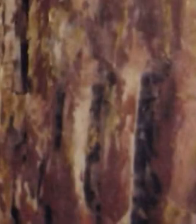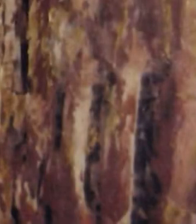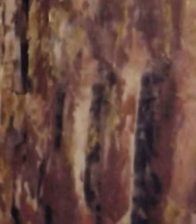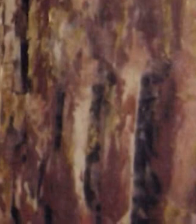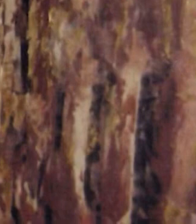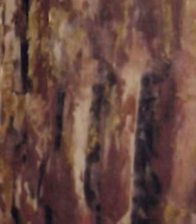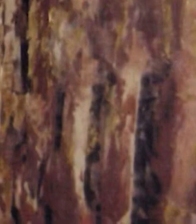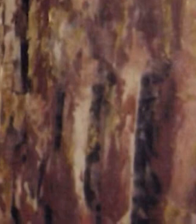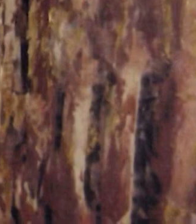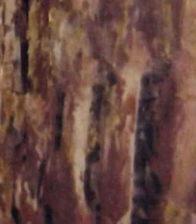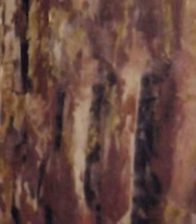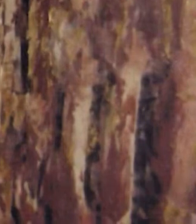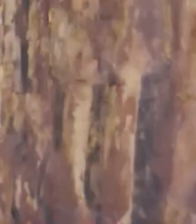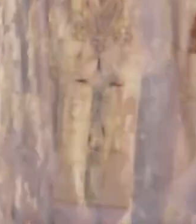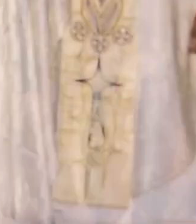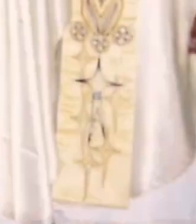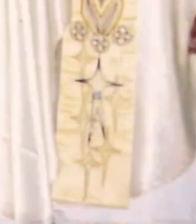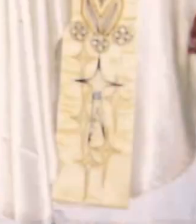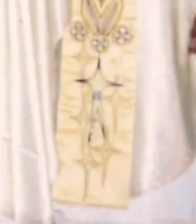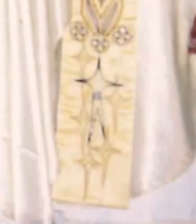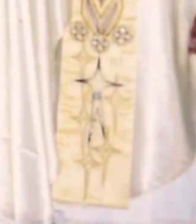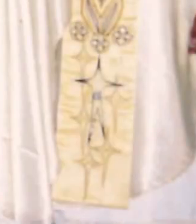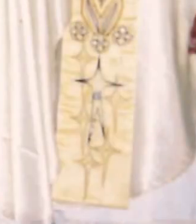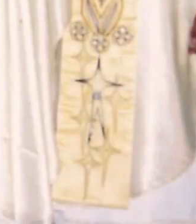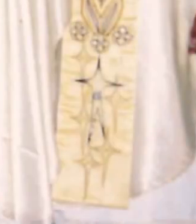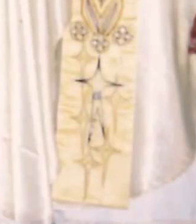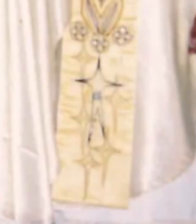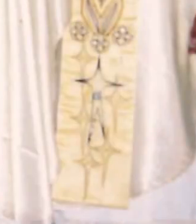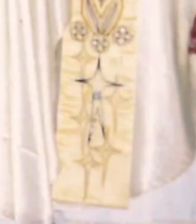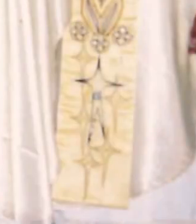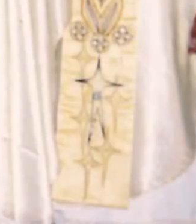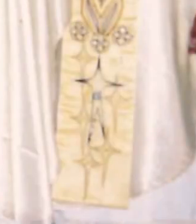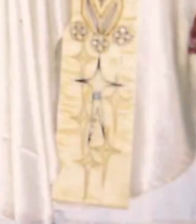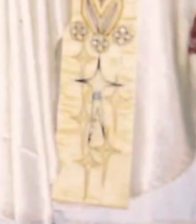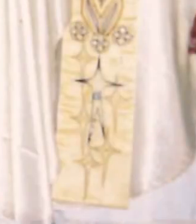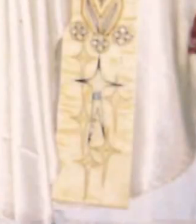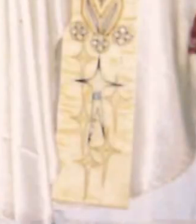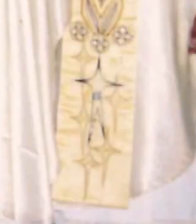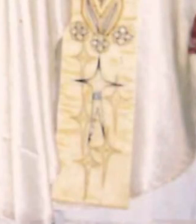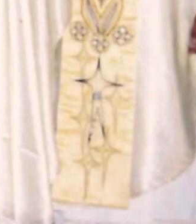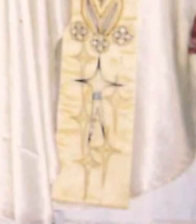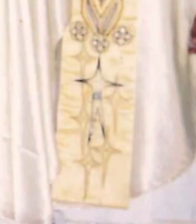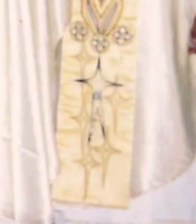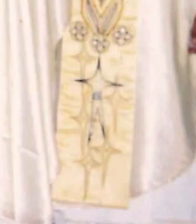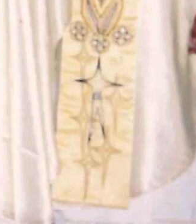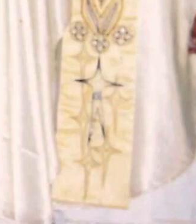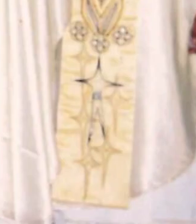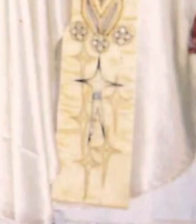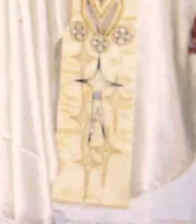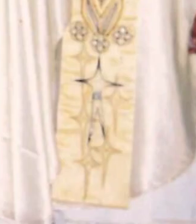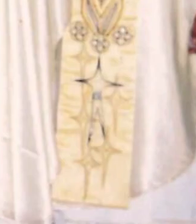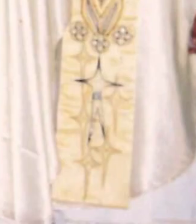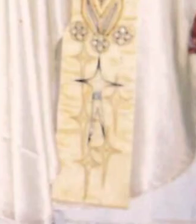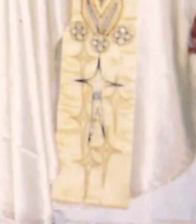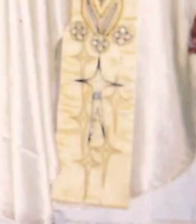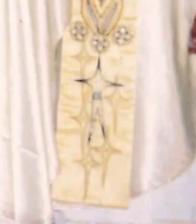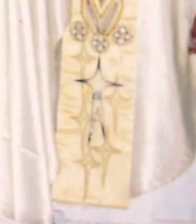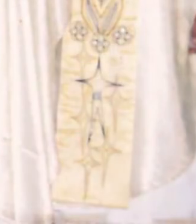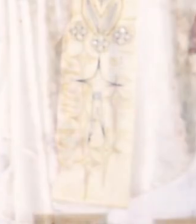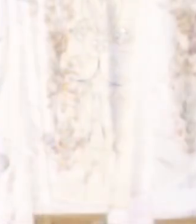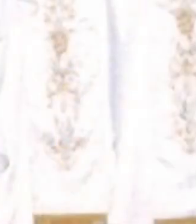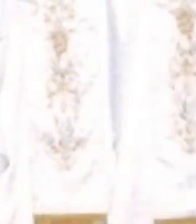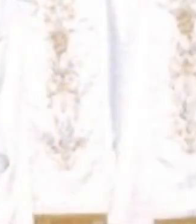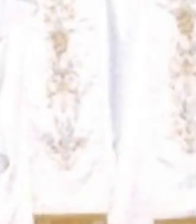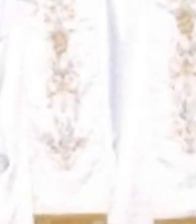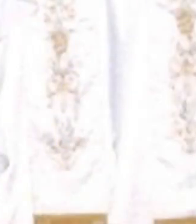Então, enquanto estamos vendo o vídeo que homenageia o nosso querido Dom Arani, eu